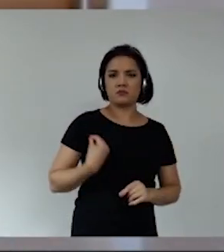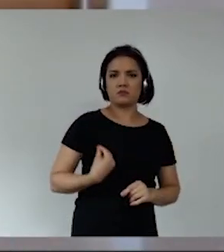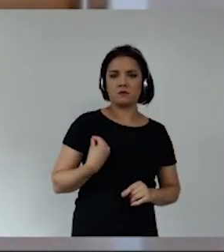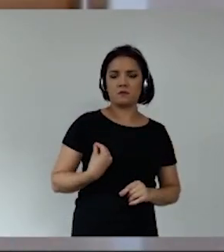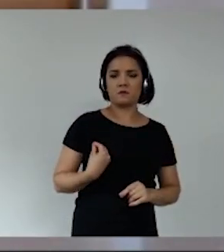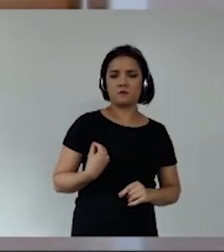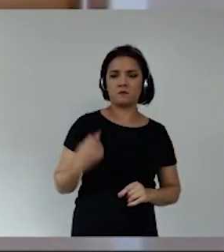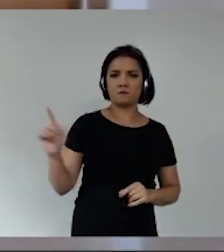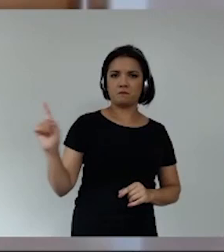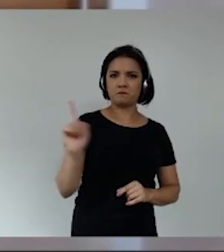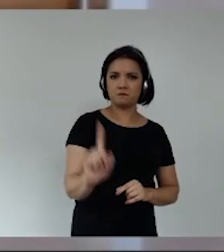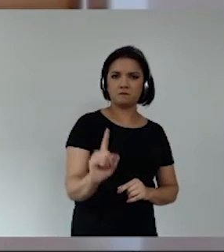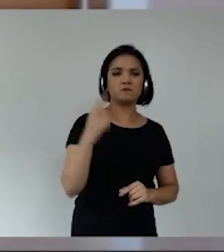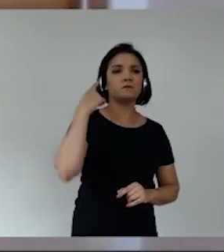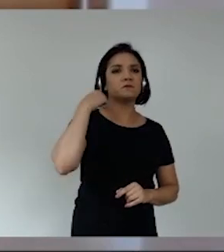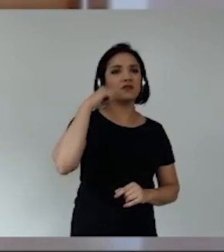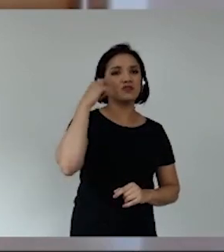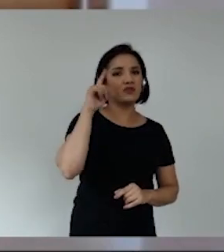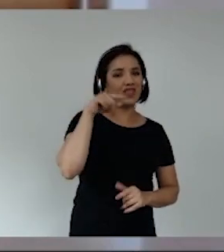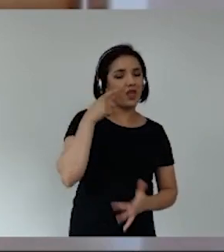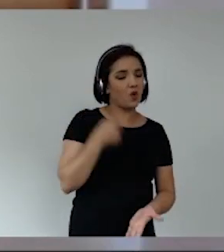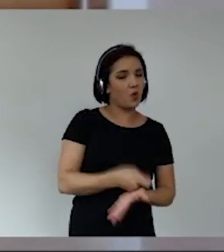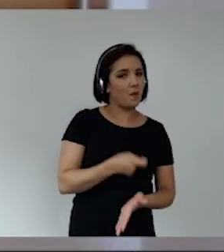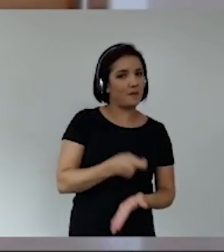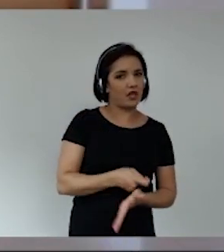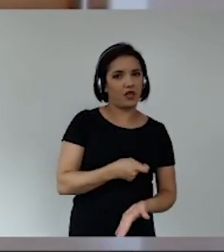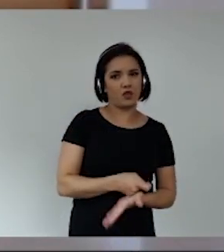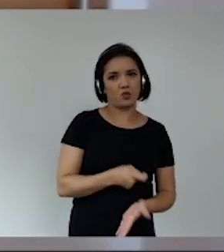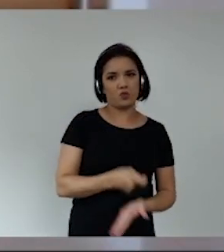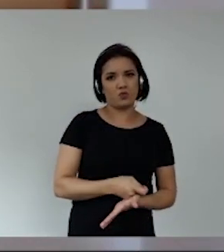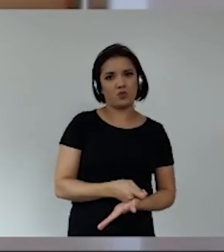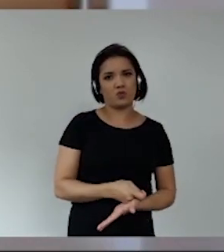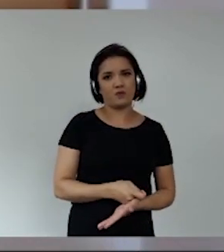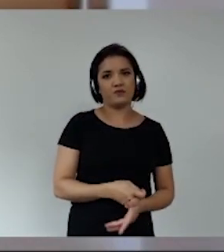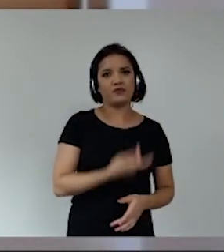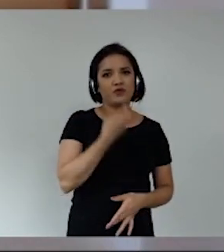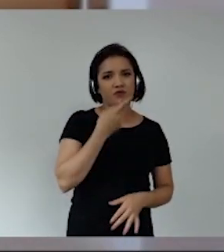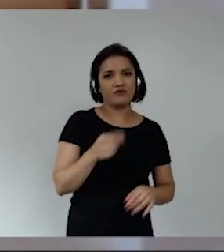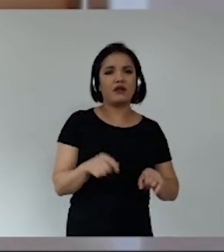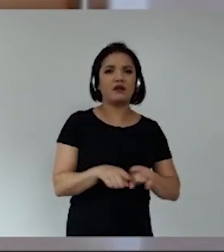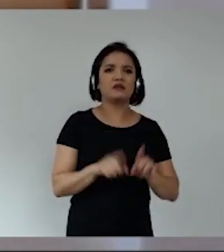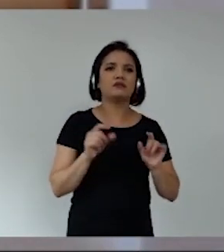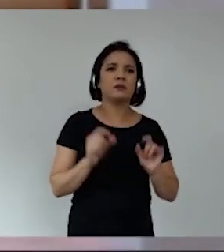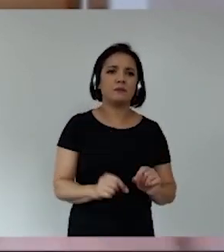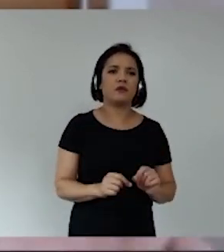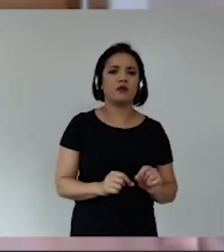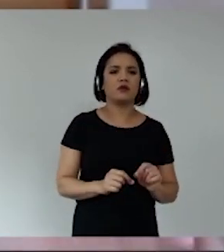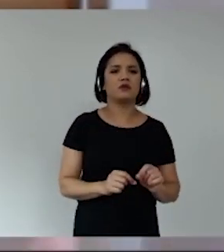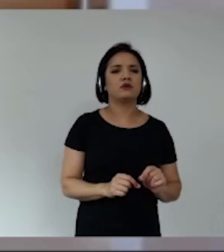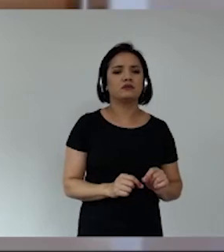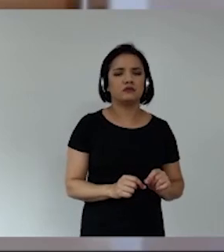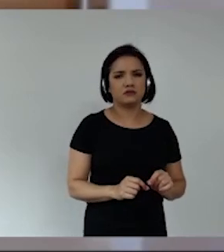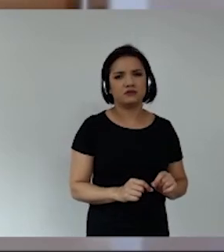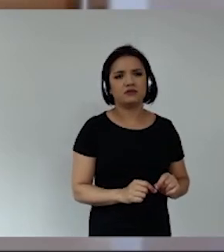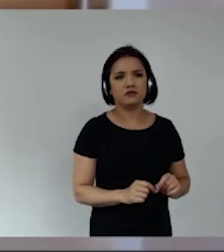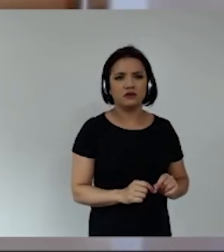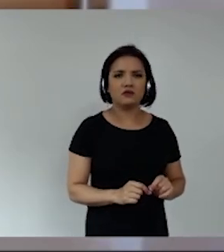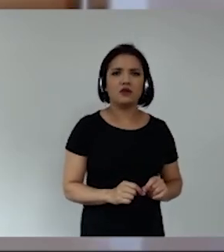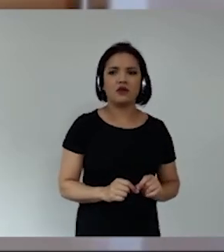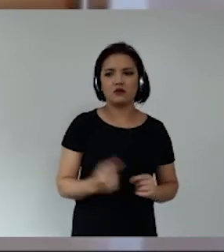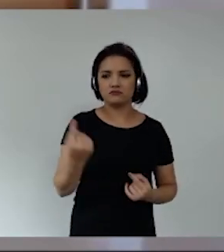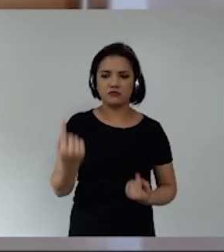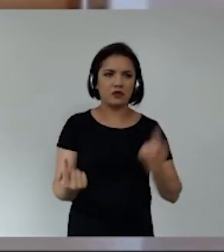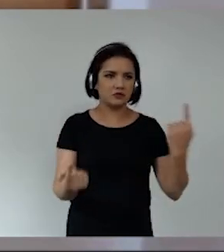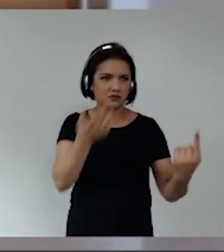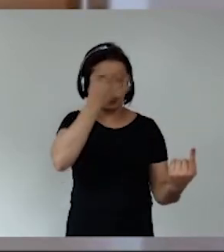do advogado é obrigatória. Ele até fala representando o exequente, mas a gente tem que interpretar: executado e